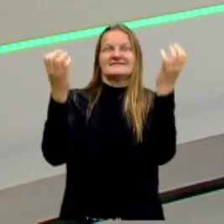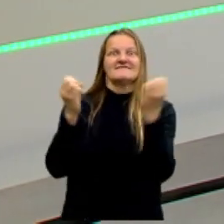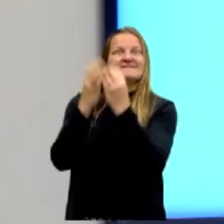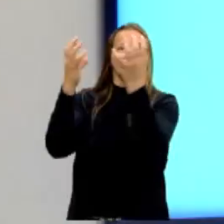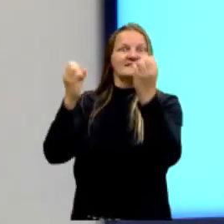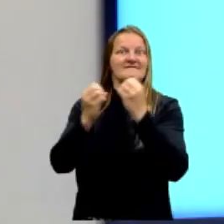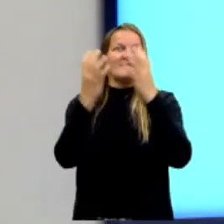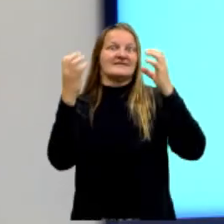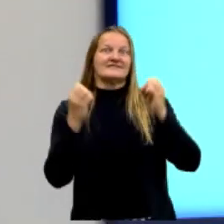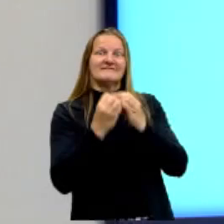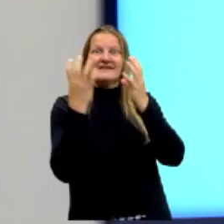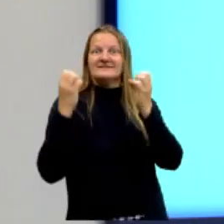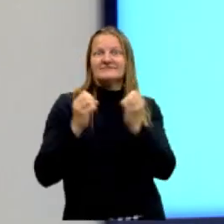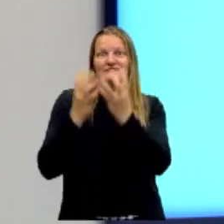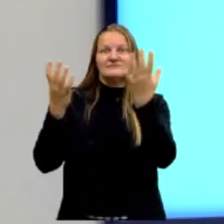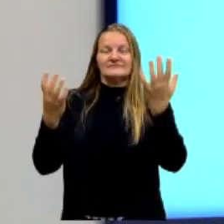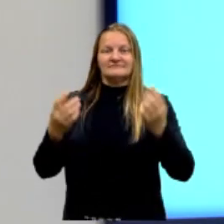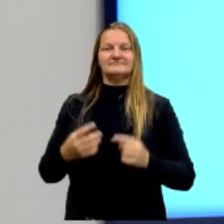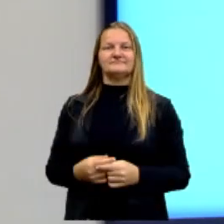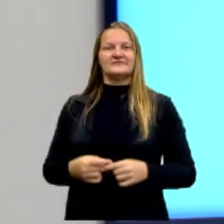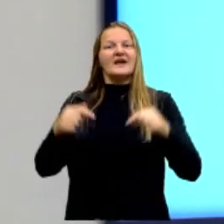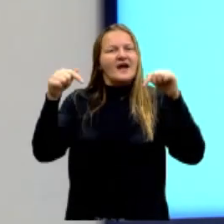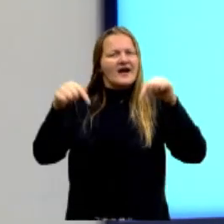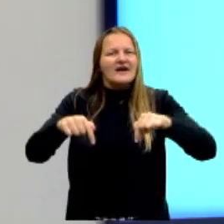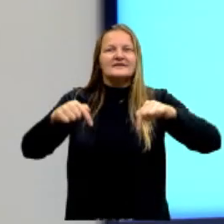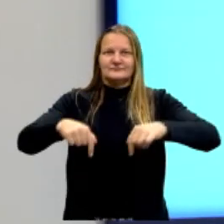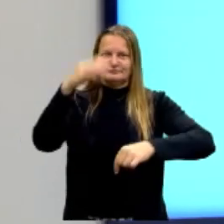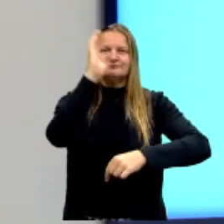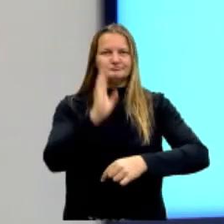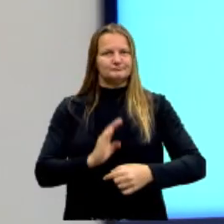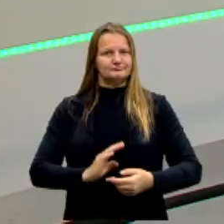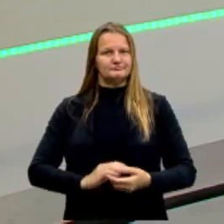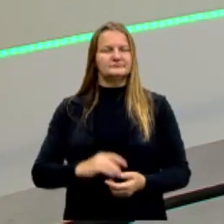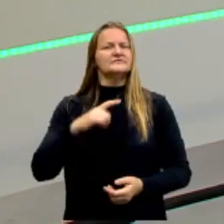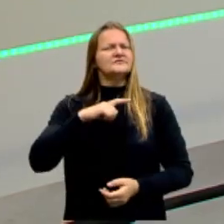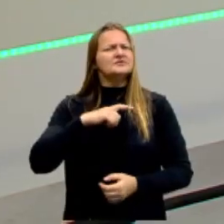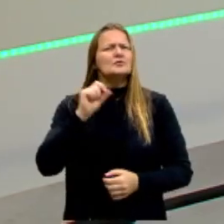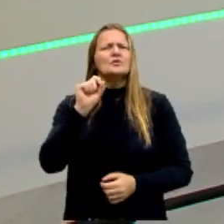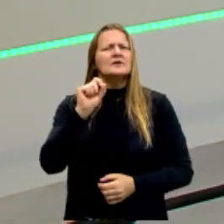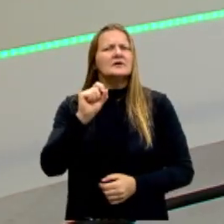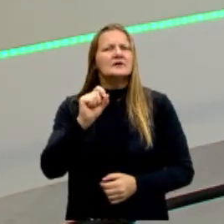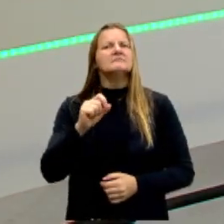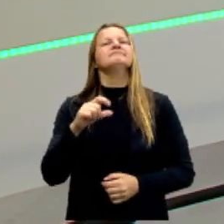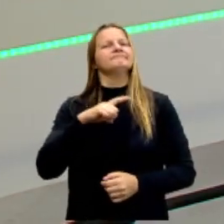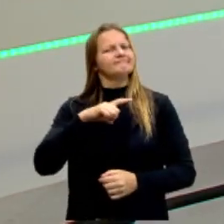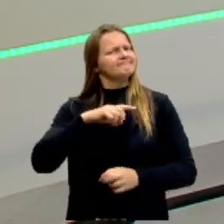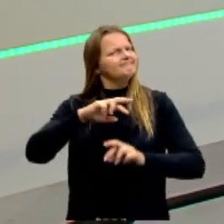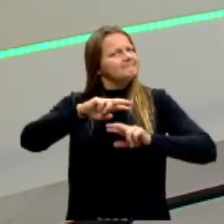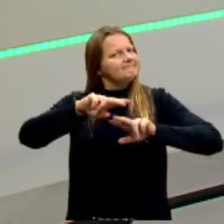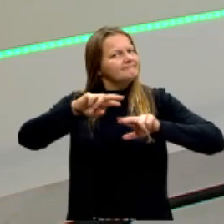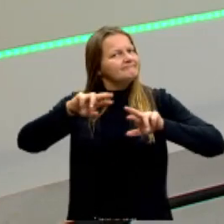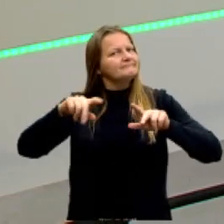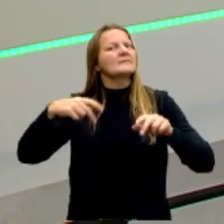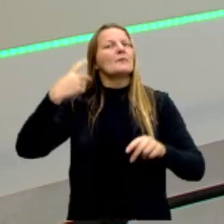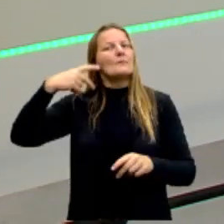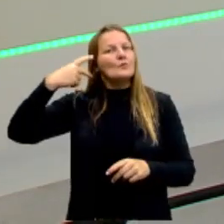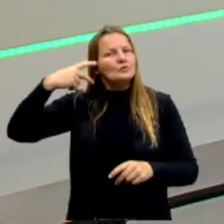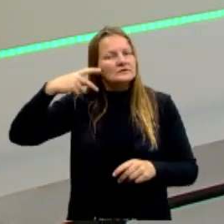certo aqui no Brasil tinha Claro às modificações políticas